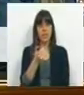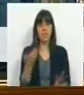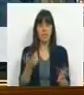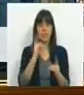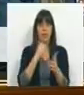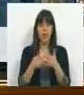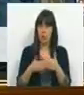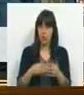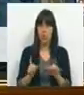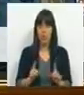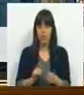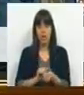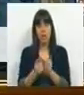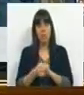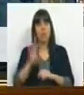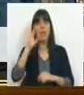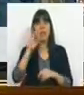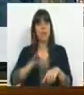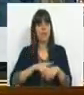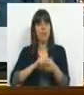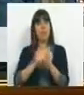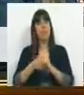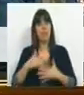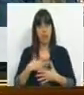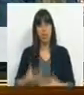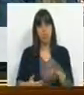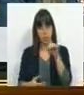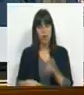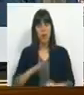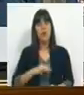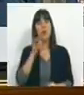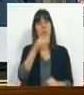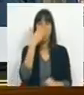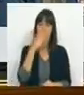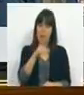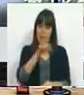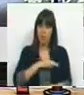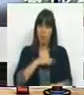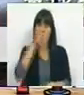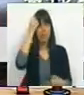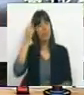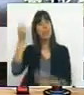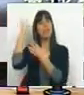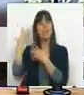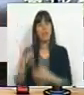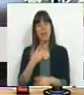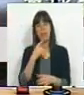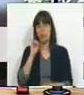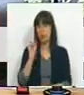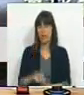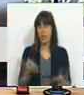Quando não interessa, mudam-se os tempos, mudam-se as vontades e os senhores, pelos vistos, esqueceram